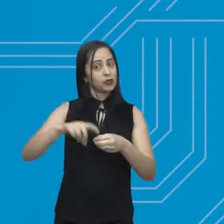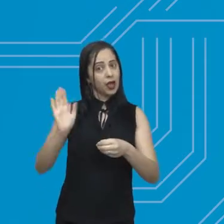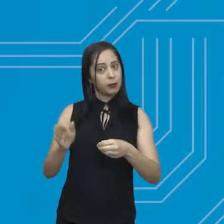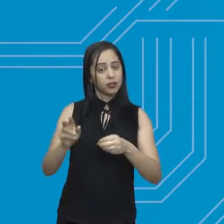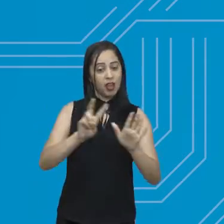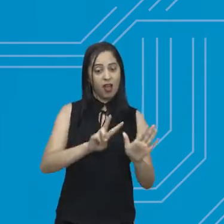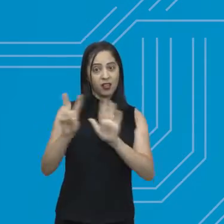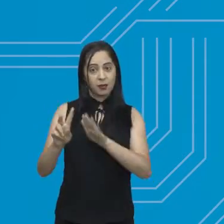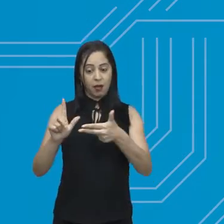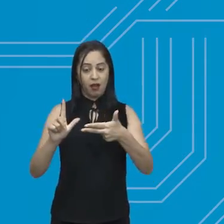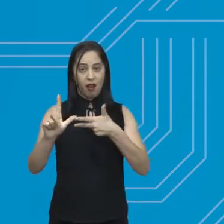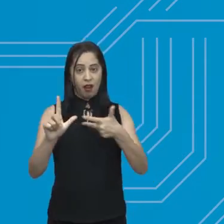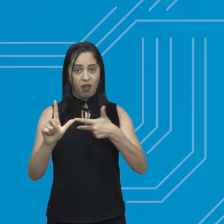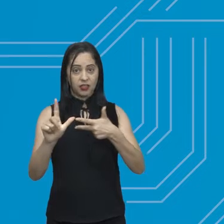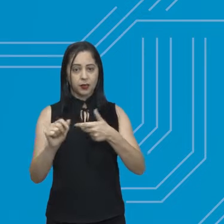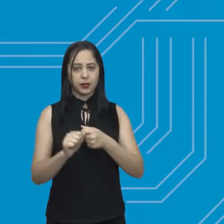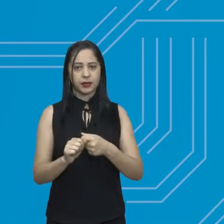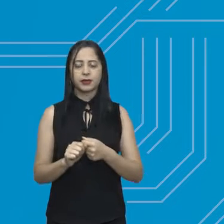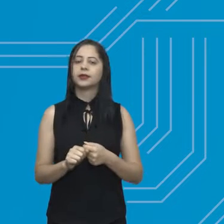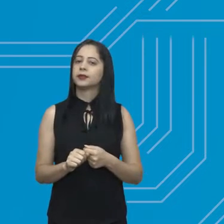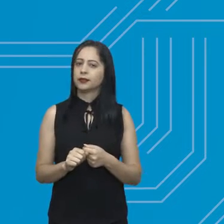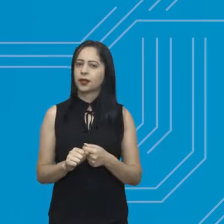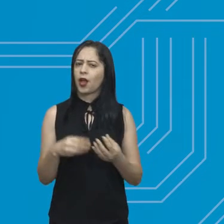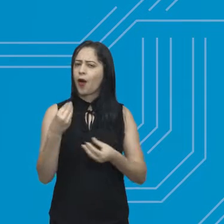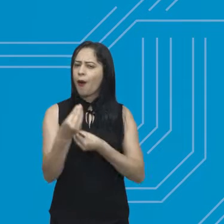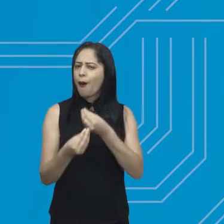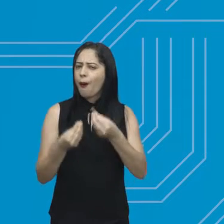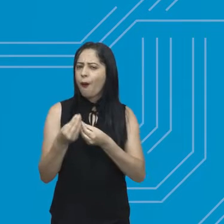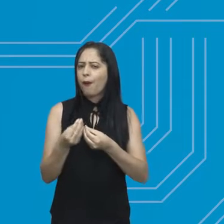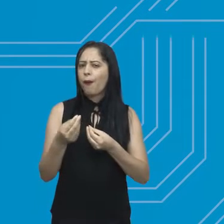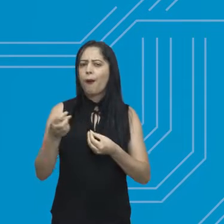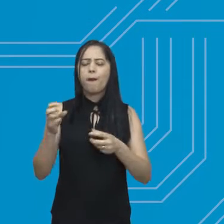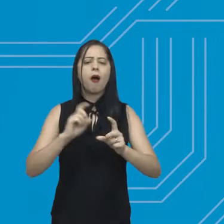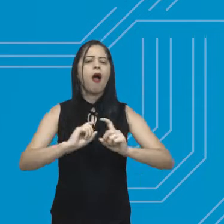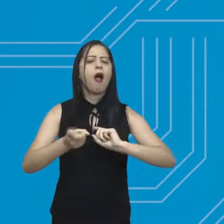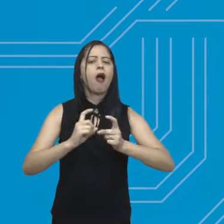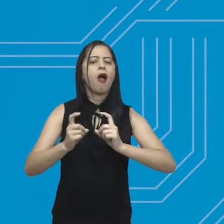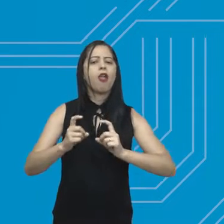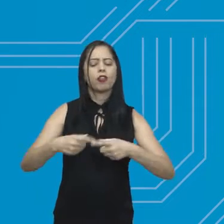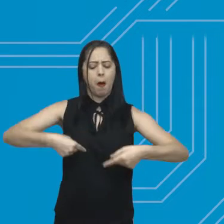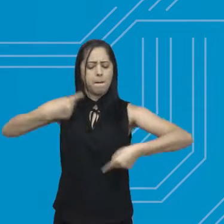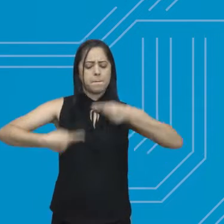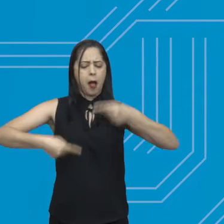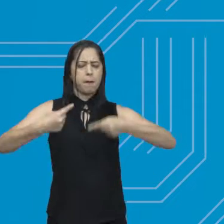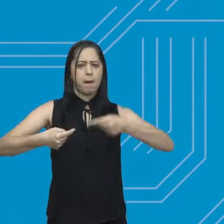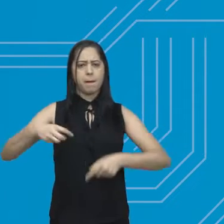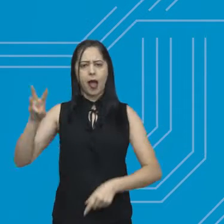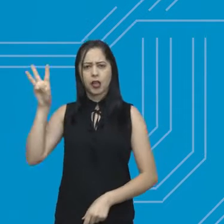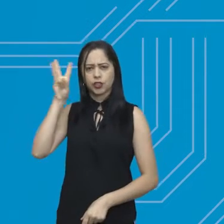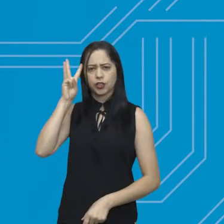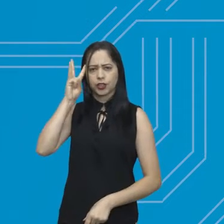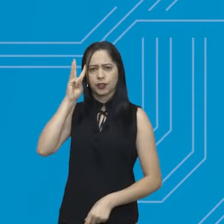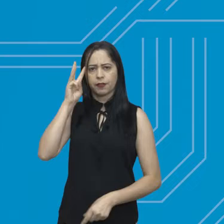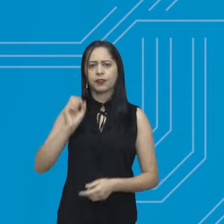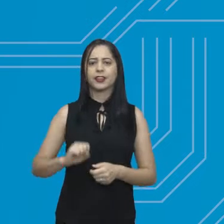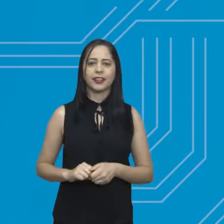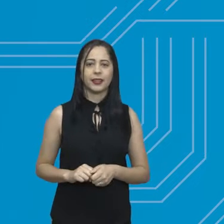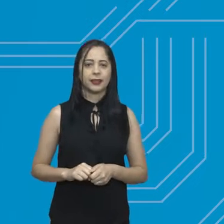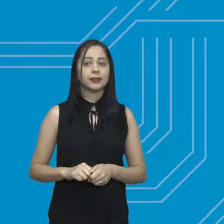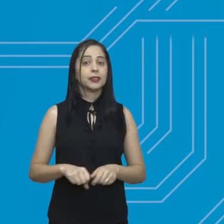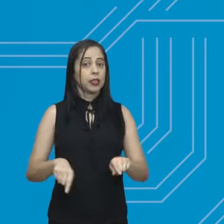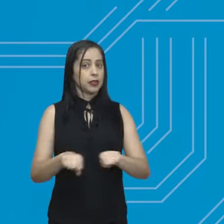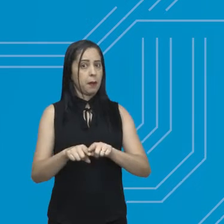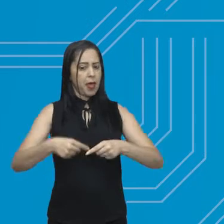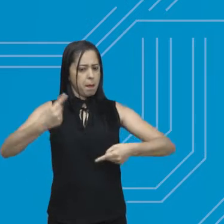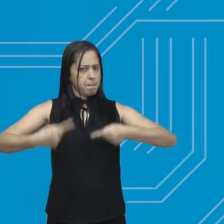Estamos de volta com Semana Legislativa. Agora a gente confere como foi a sessão da última terça-feira, marcada pela votação de documentos